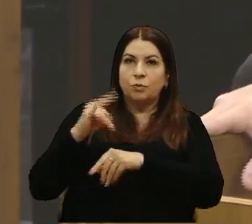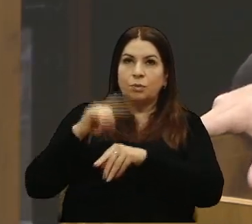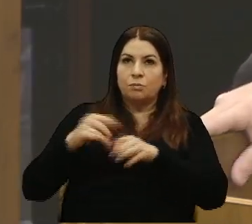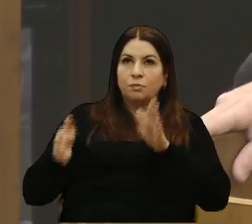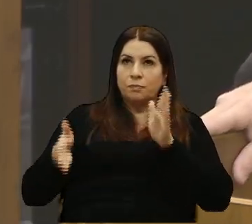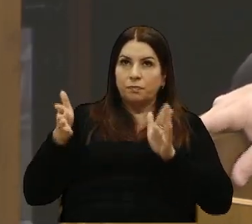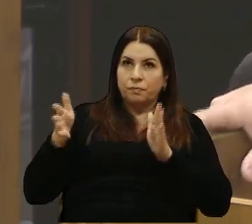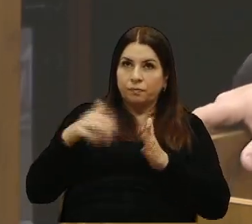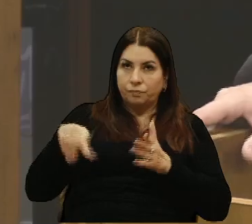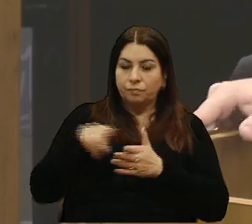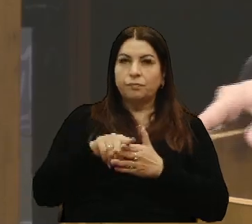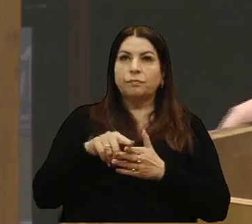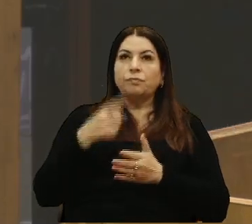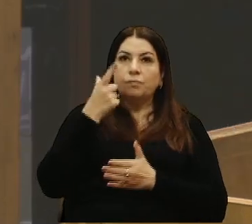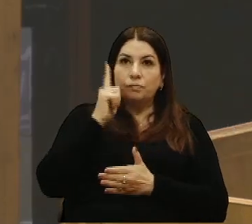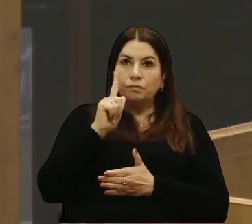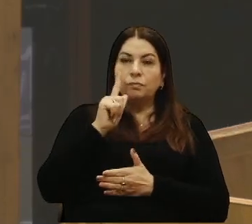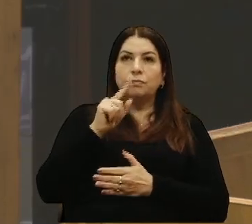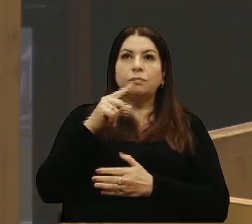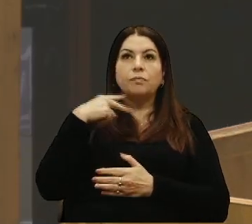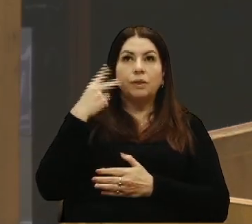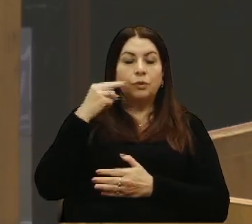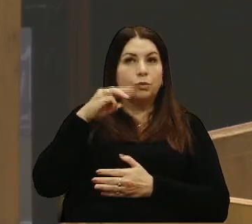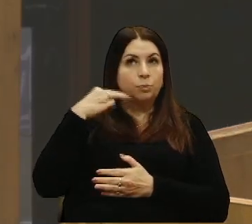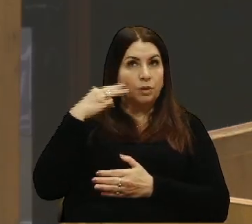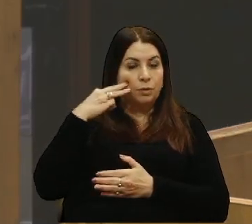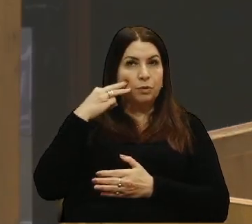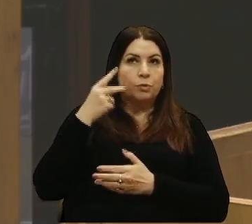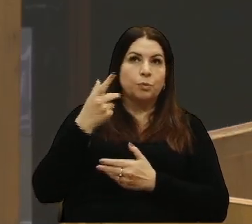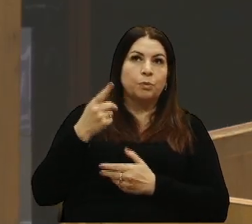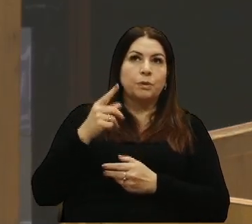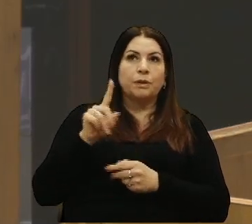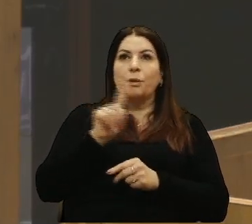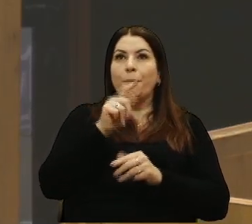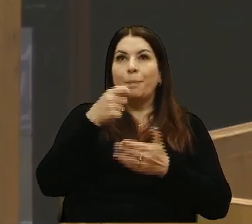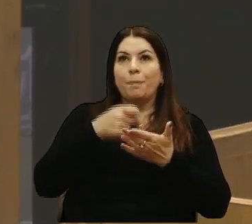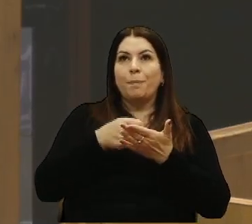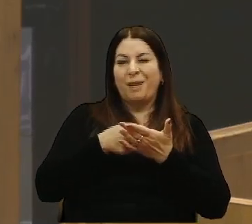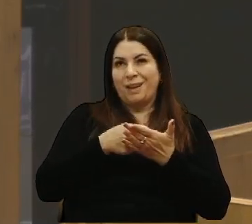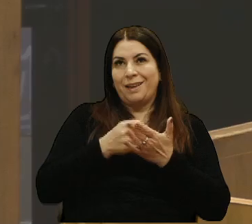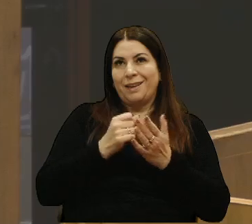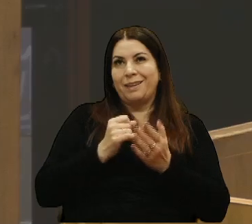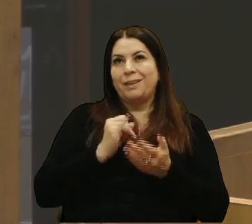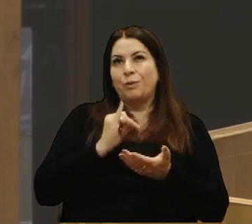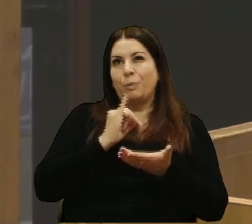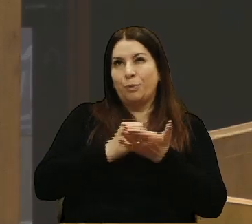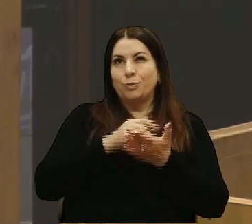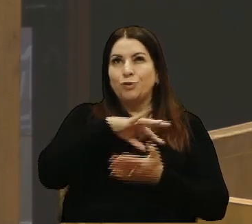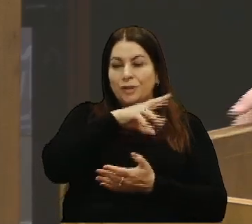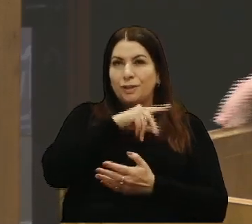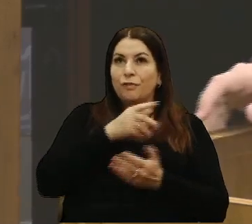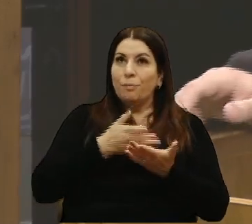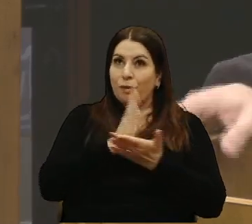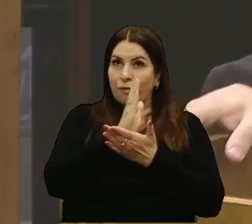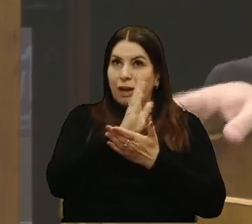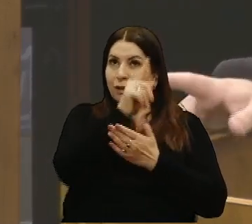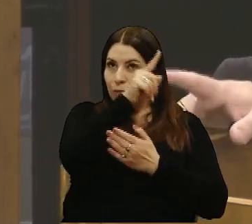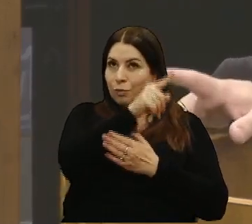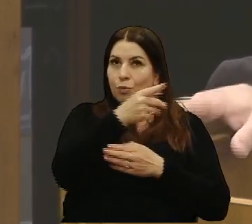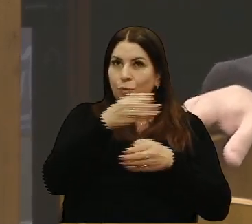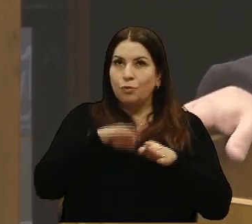coletar assinatura, para que nós conseguíssemos, vereadora Marisol, uma isenção do imposto de renda que foi aprovada de forma unânime no Congresso Nacional